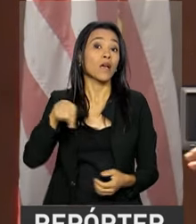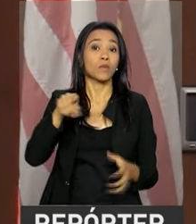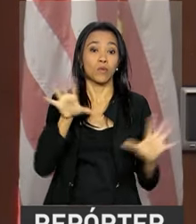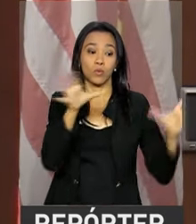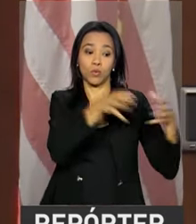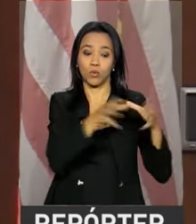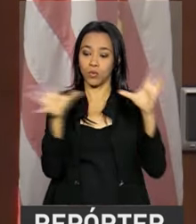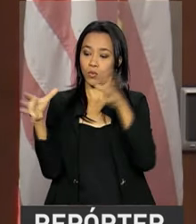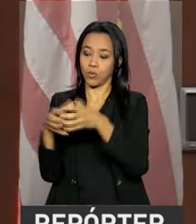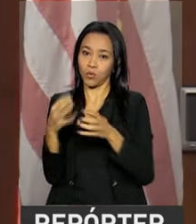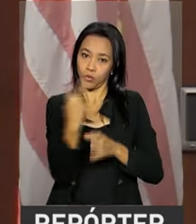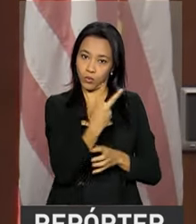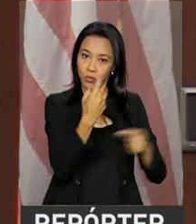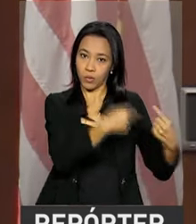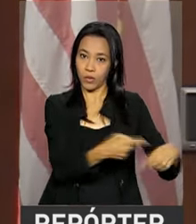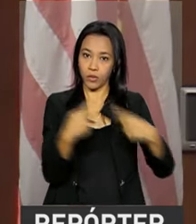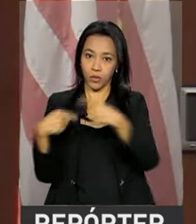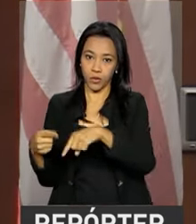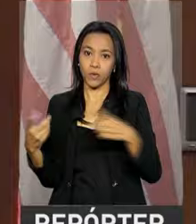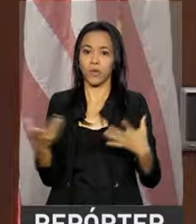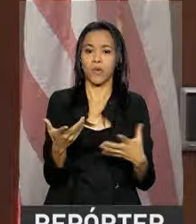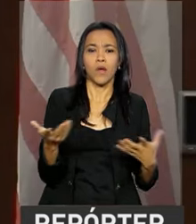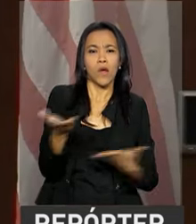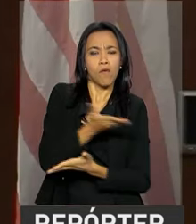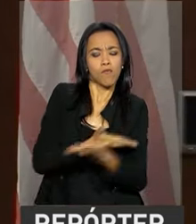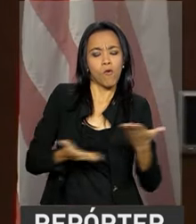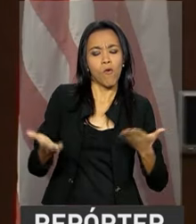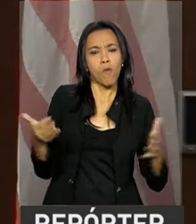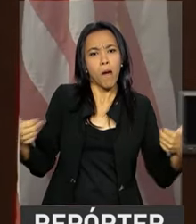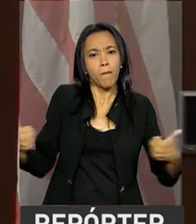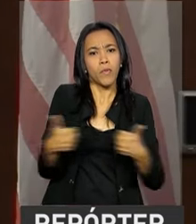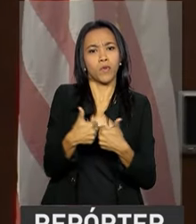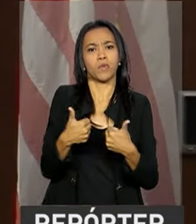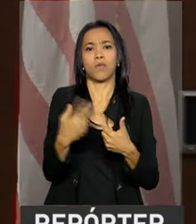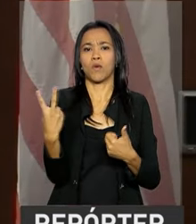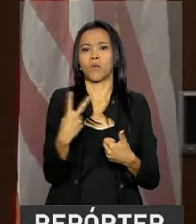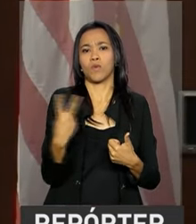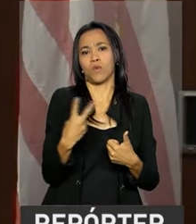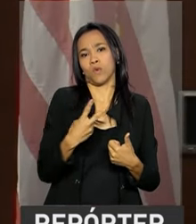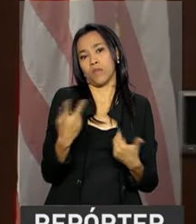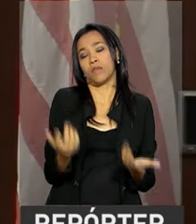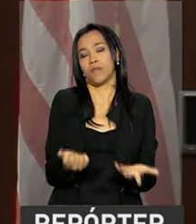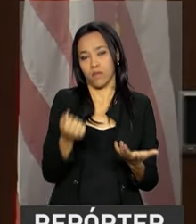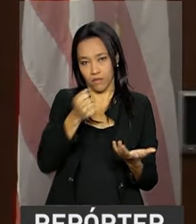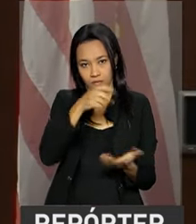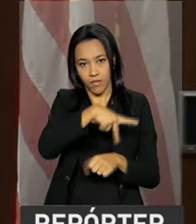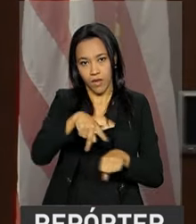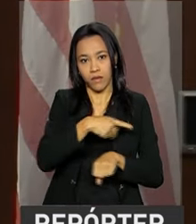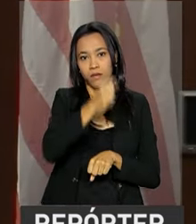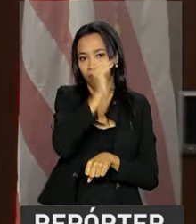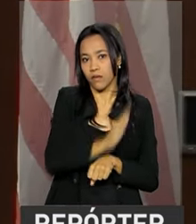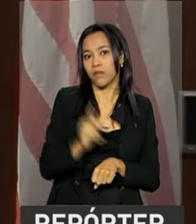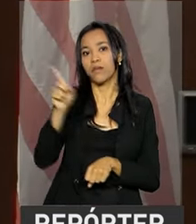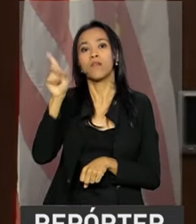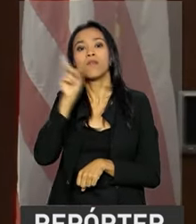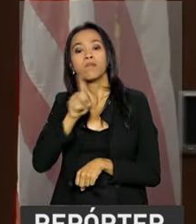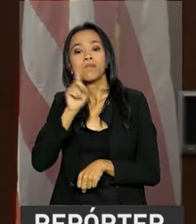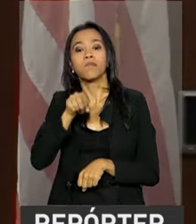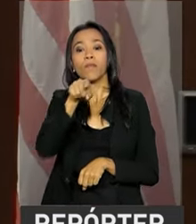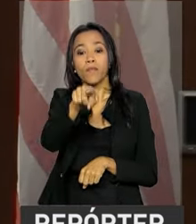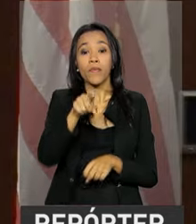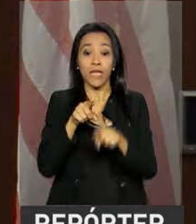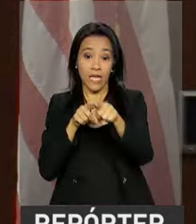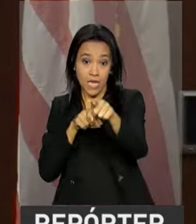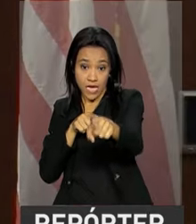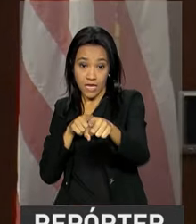falaram sobre as vantagens de aproximar os dois países este Deputado é da Pensilvânia Onde fica a sede da brasileira brasken